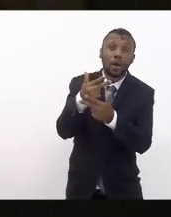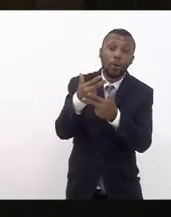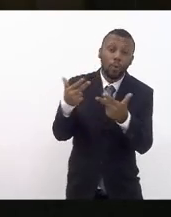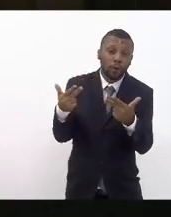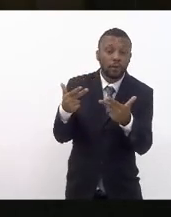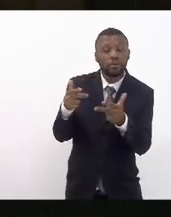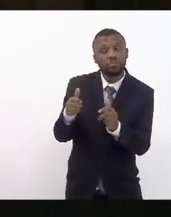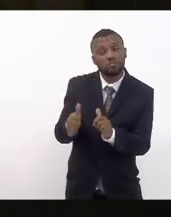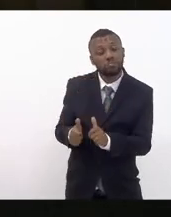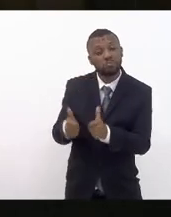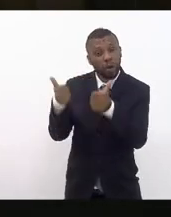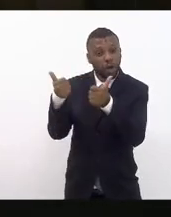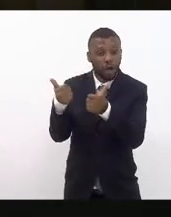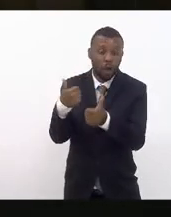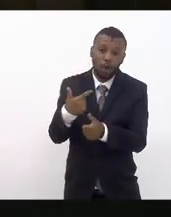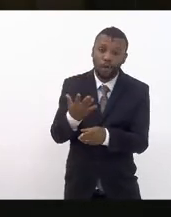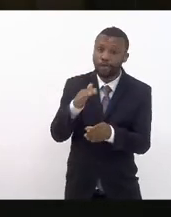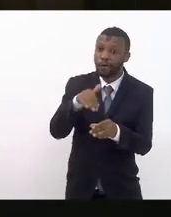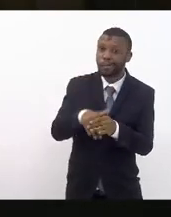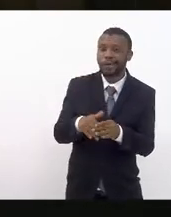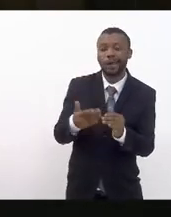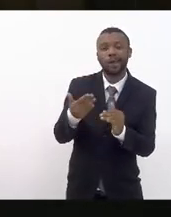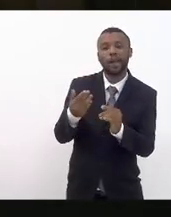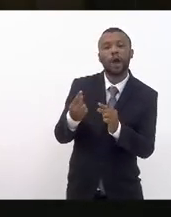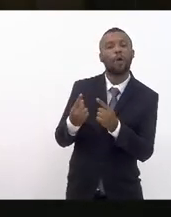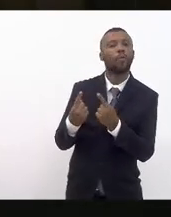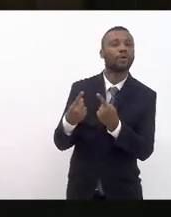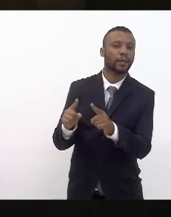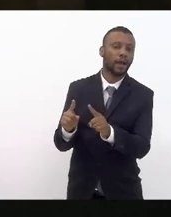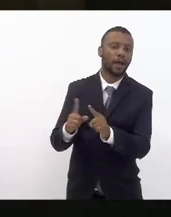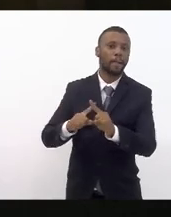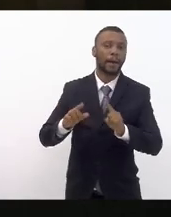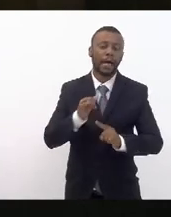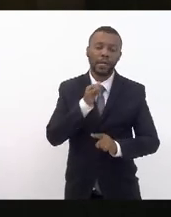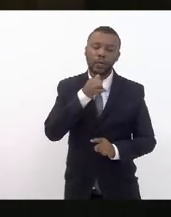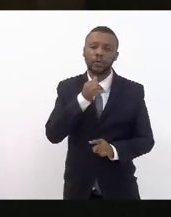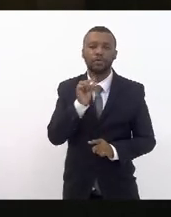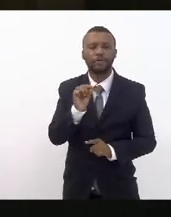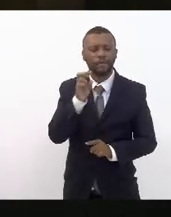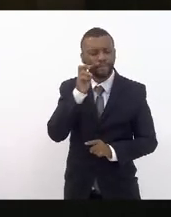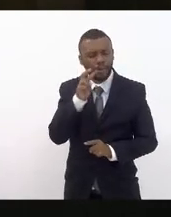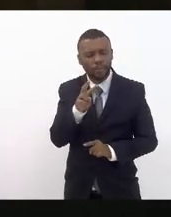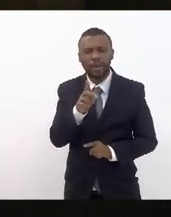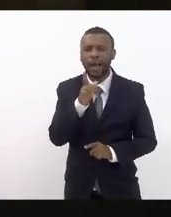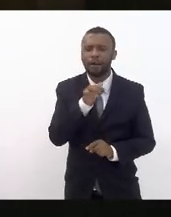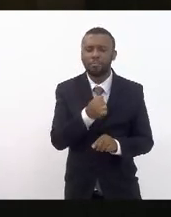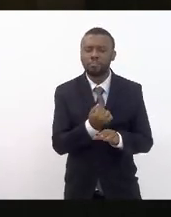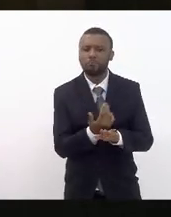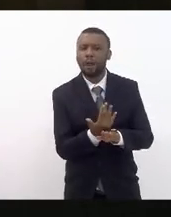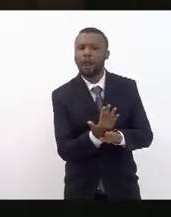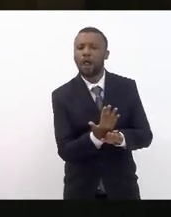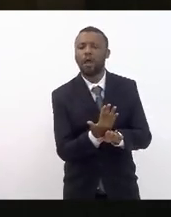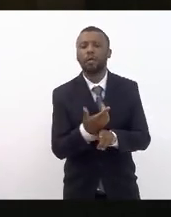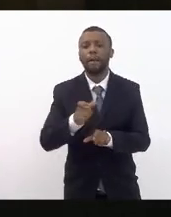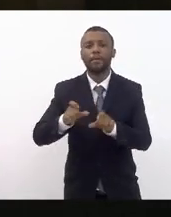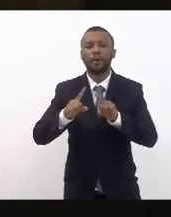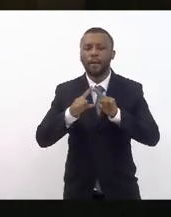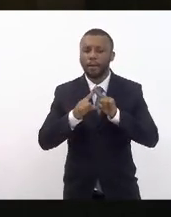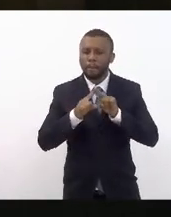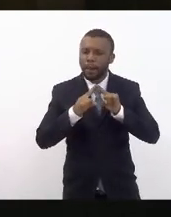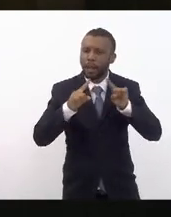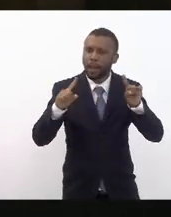o contrário. Mas, infelizmente, o que eu vejo é vazamento de água, são as pessoas reclamando,